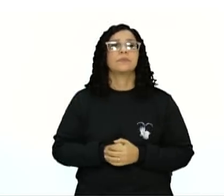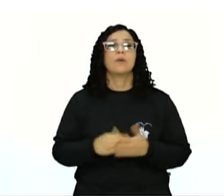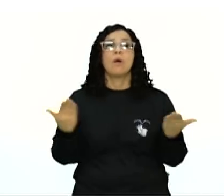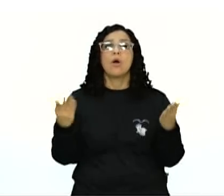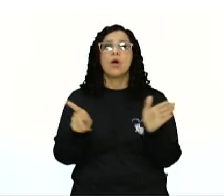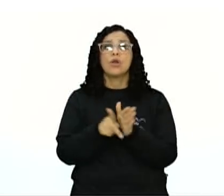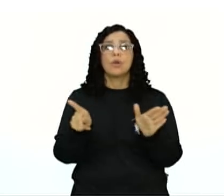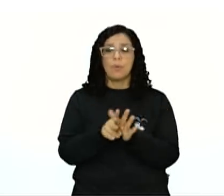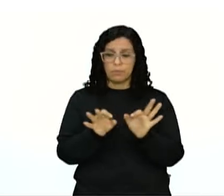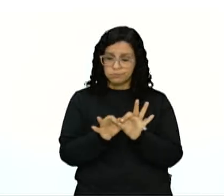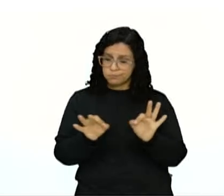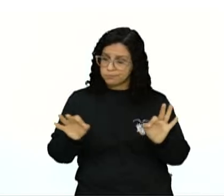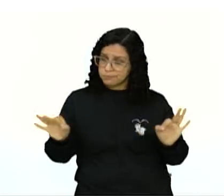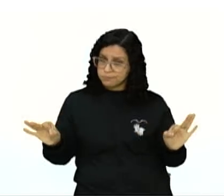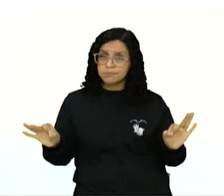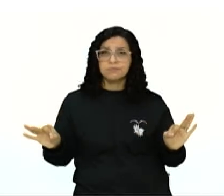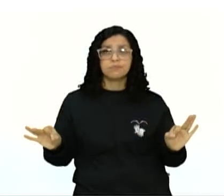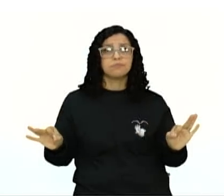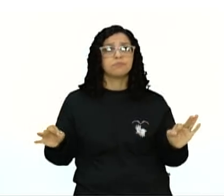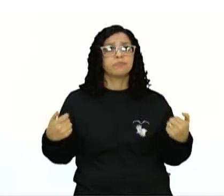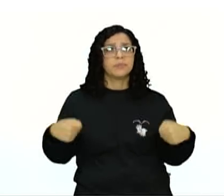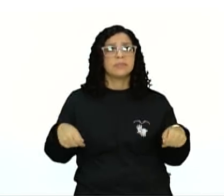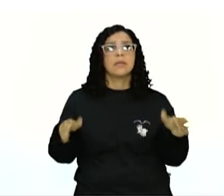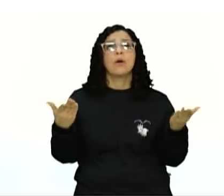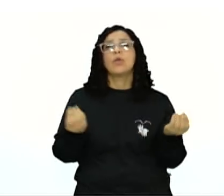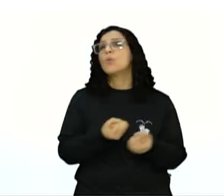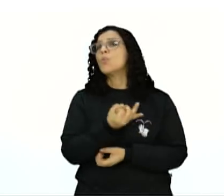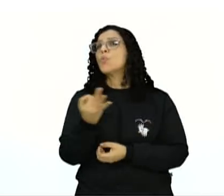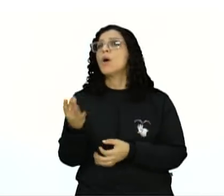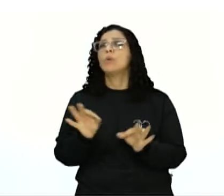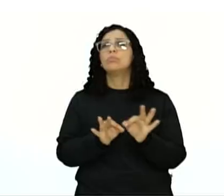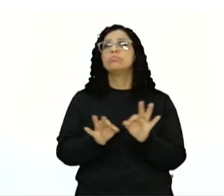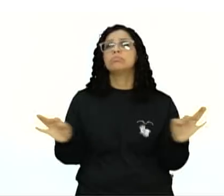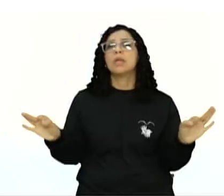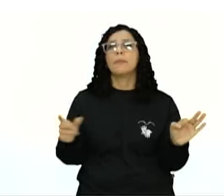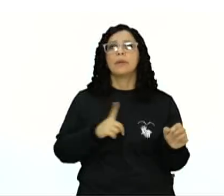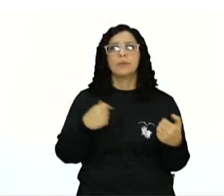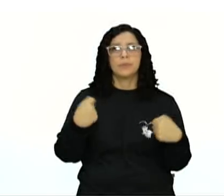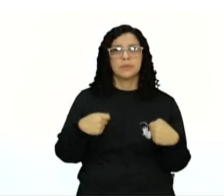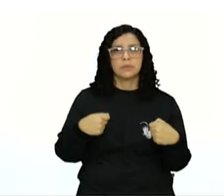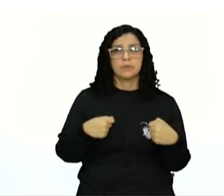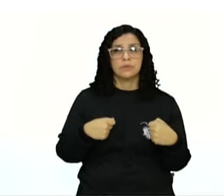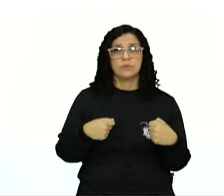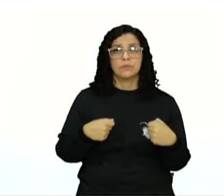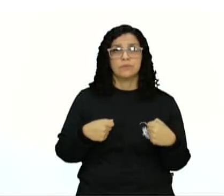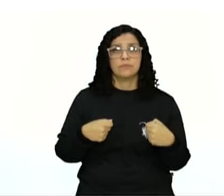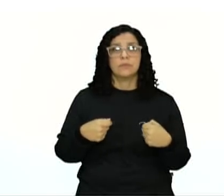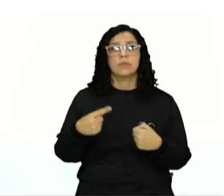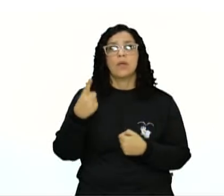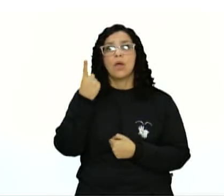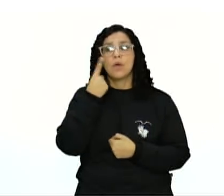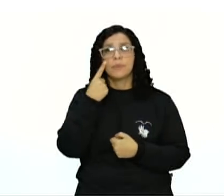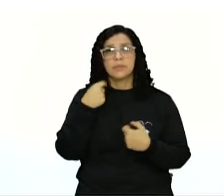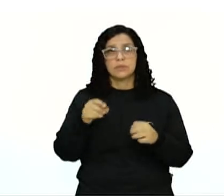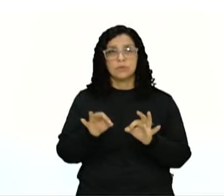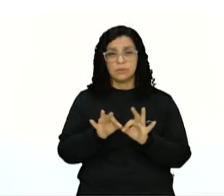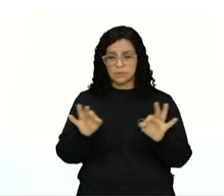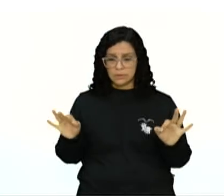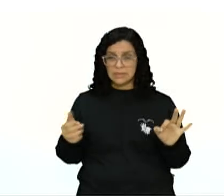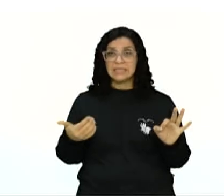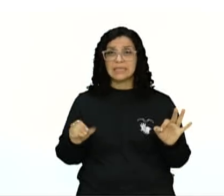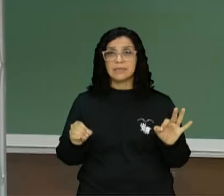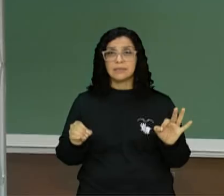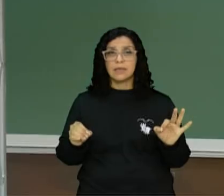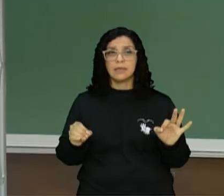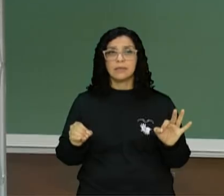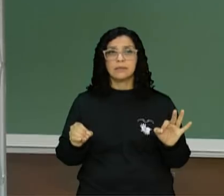comprimento mínimo dessa madeirana linear que eu vou precisar é quanto? Então, o comprimento vai ser tal que ela tem que ter